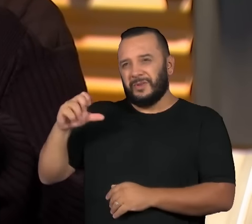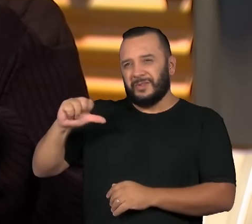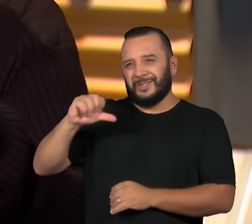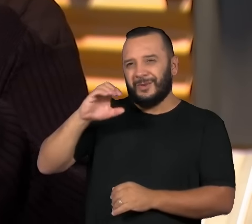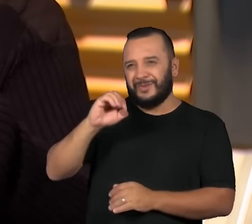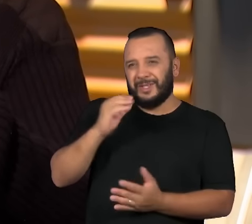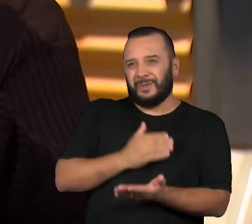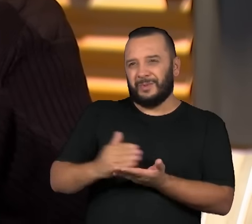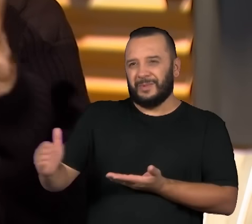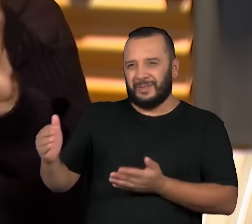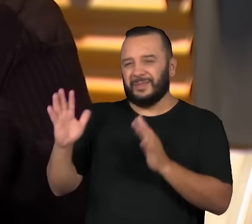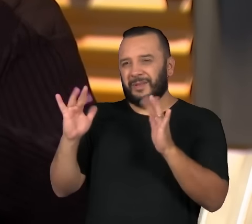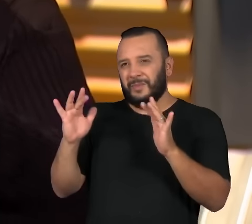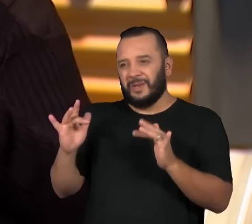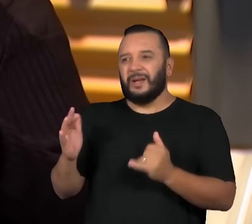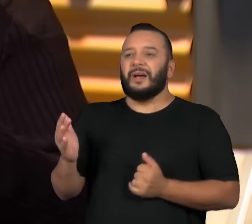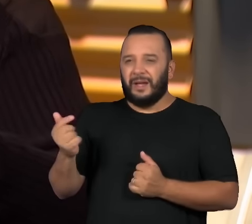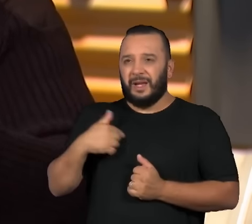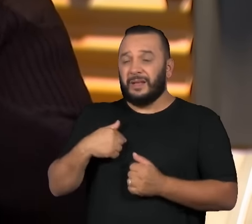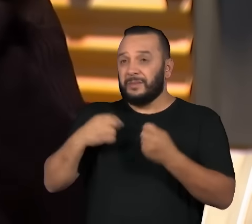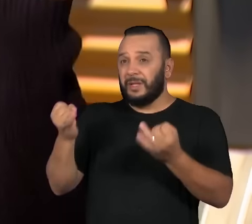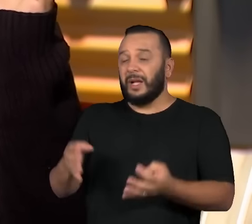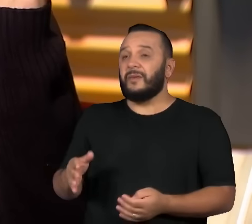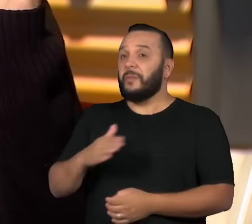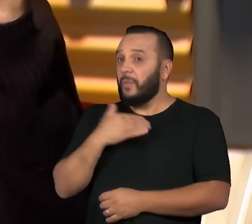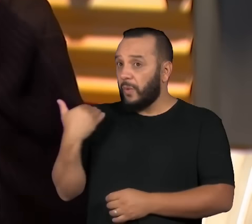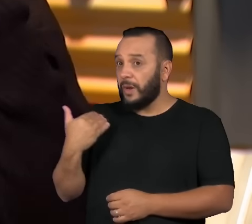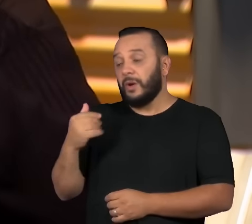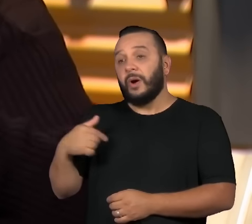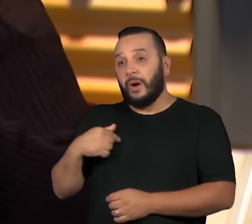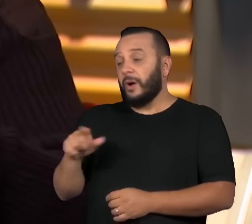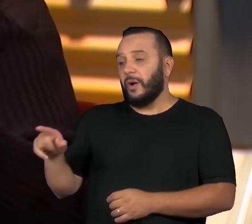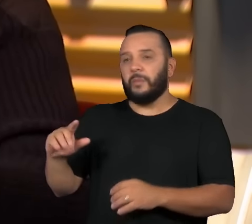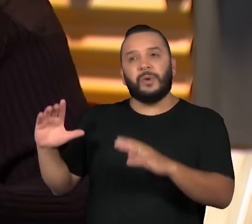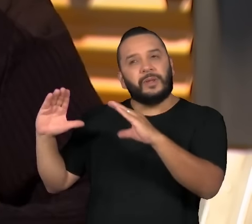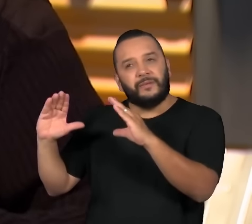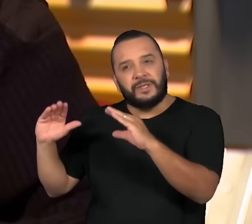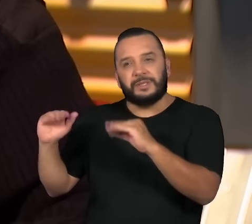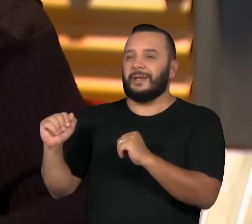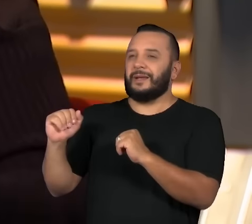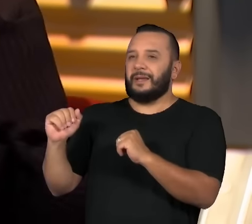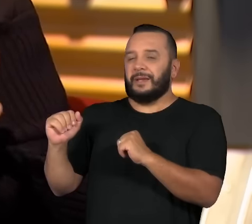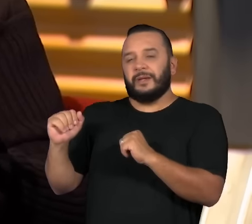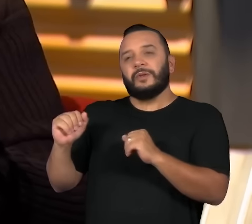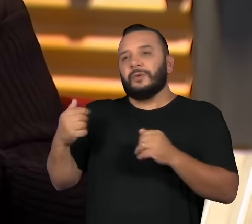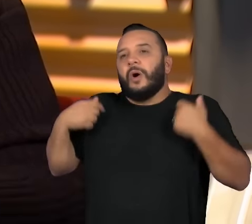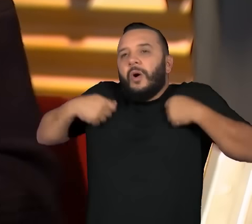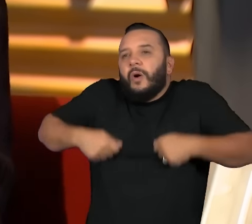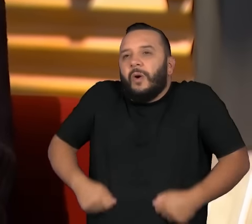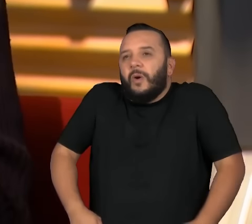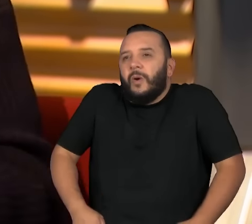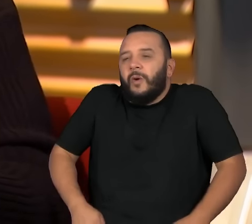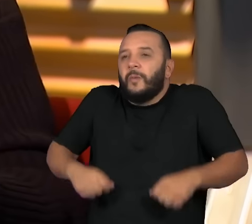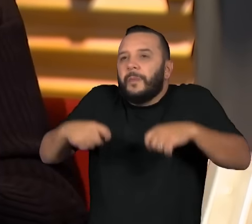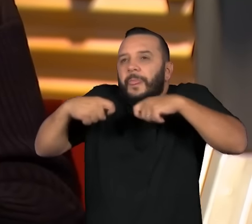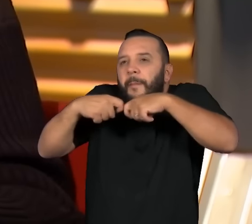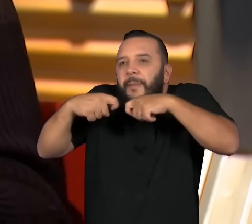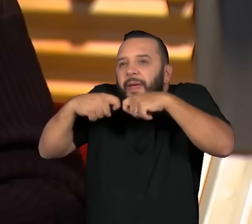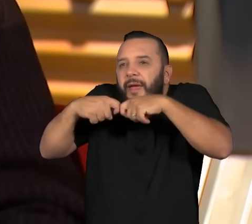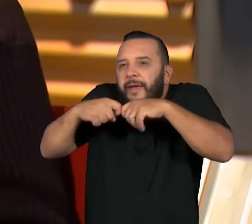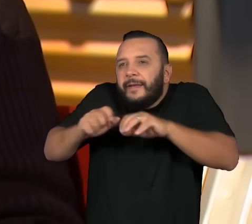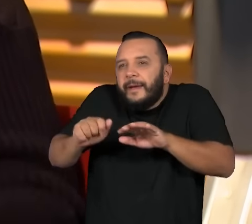conheceu, ela sempre falava, pô, quando eu morrer, não vai esquecer meu travesseiro, hein? Meu pijaminha e a meinha no pé, que eu não quero passar frio. Me coloca um Sei, cobertor,